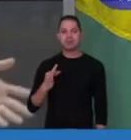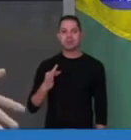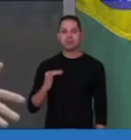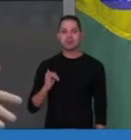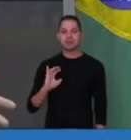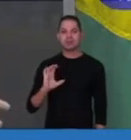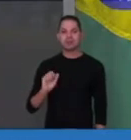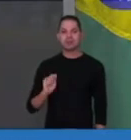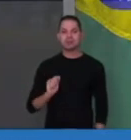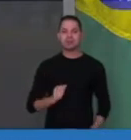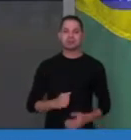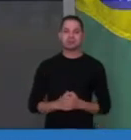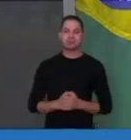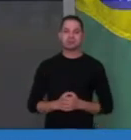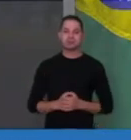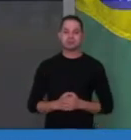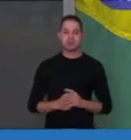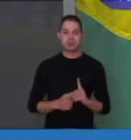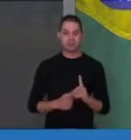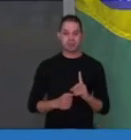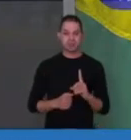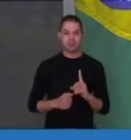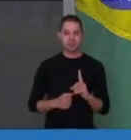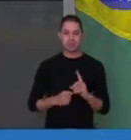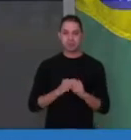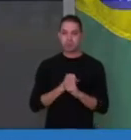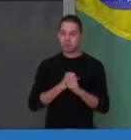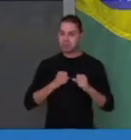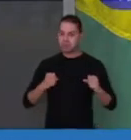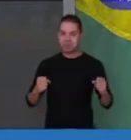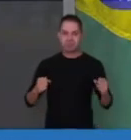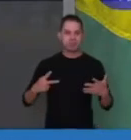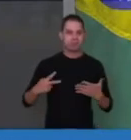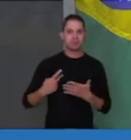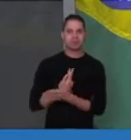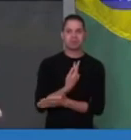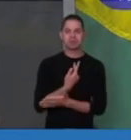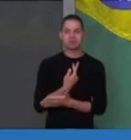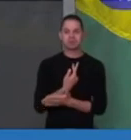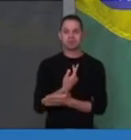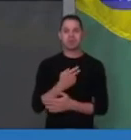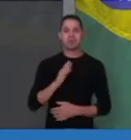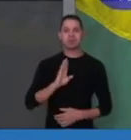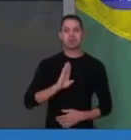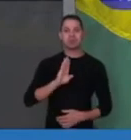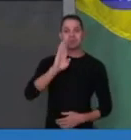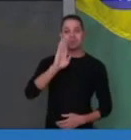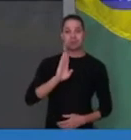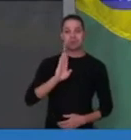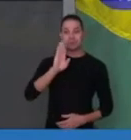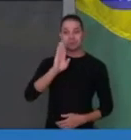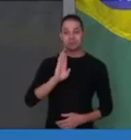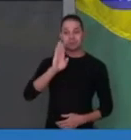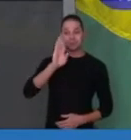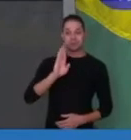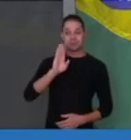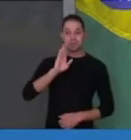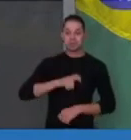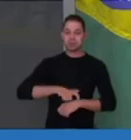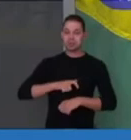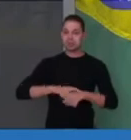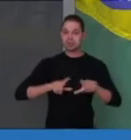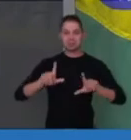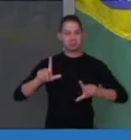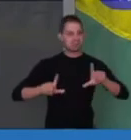o imponderável, o impossível aconteceu. Um candidato que não tinha tempo de TV,